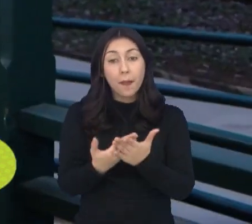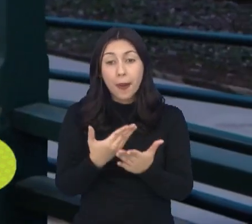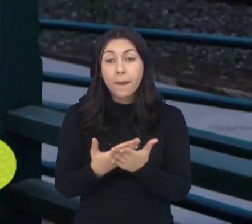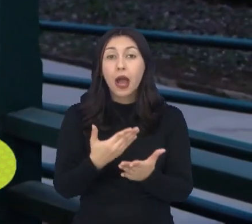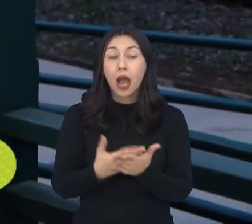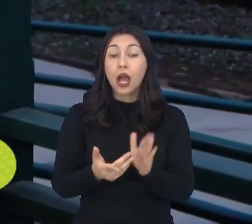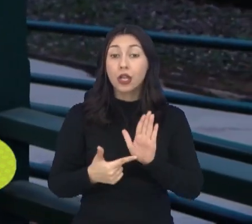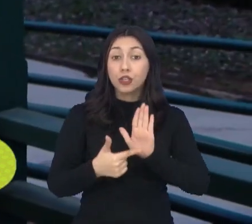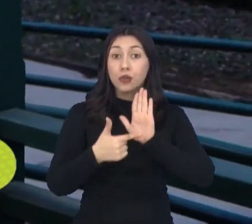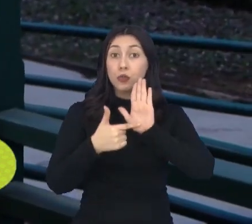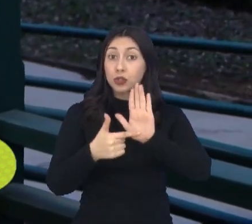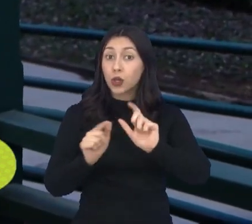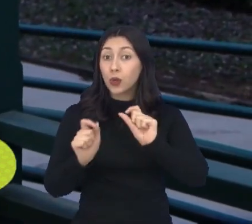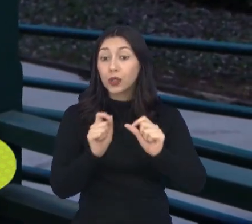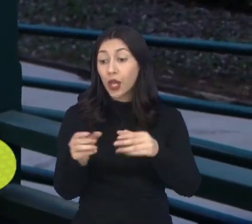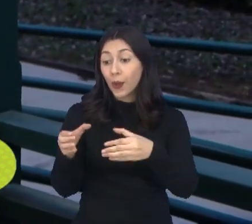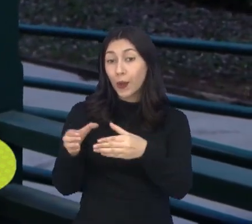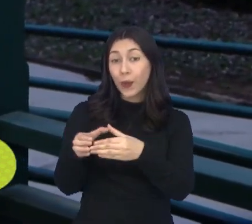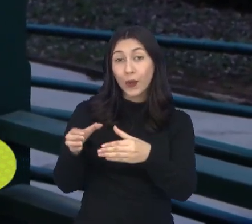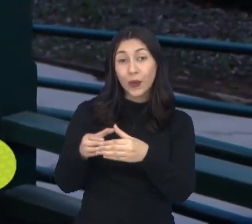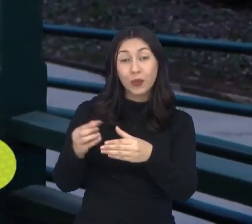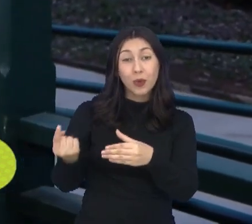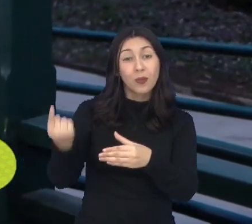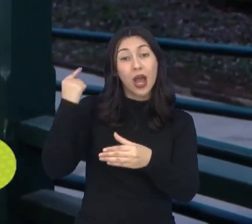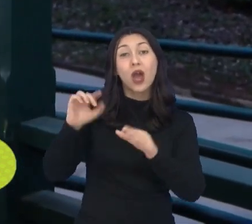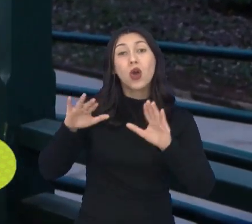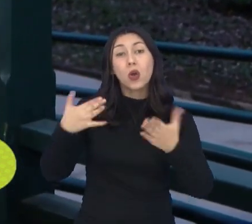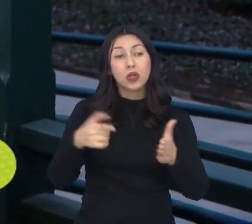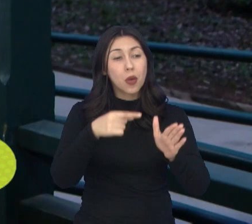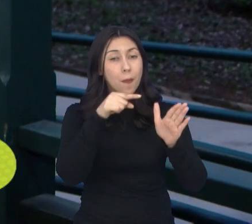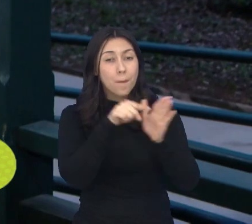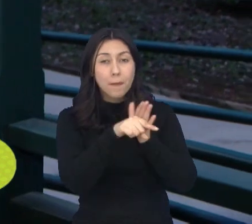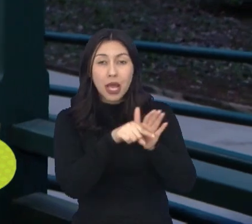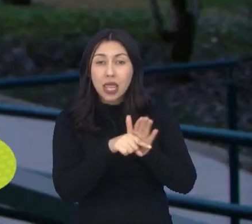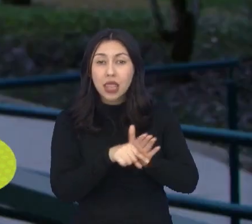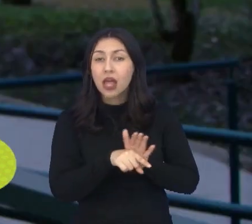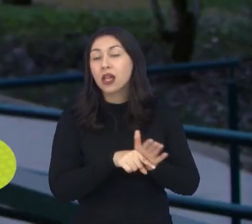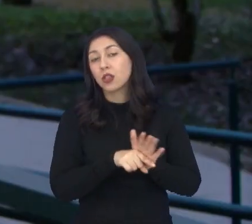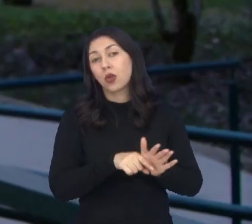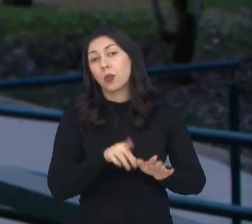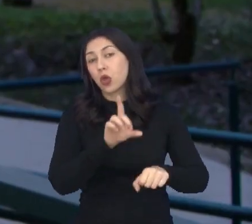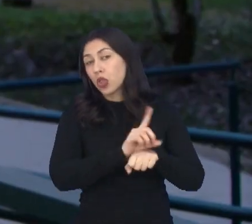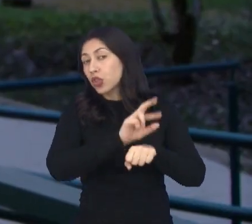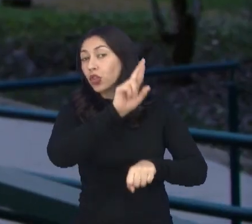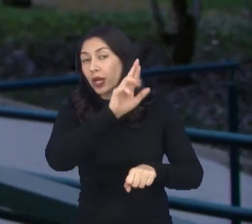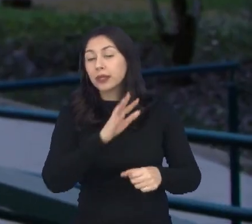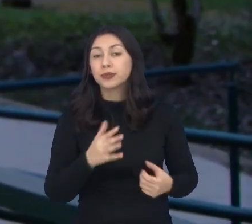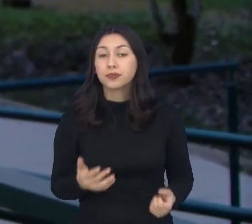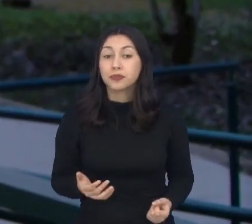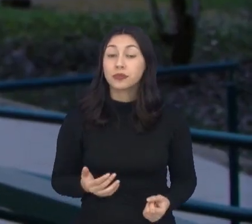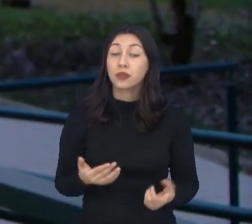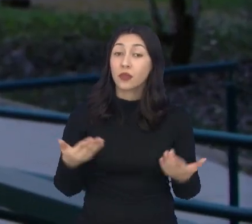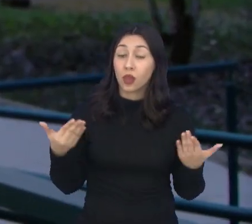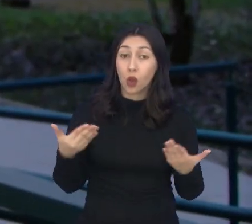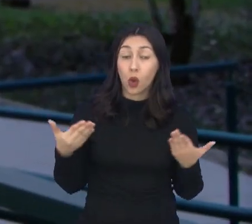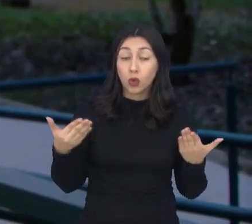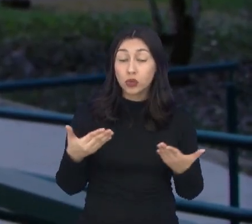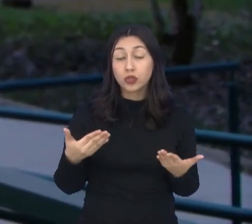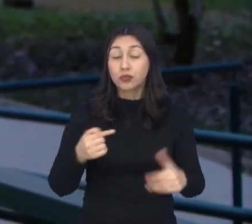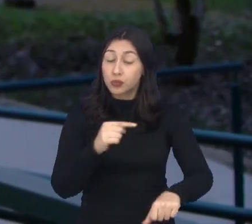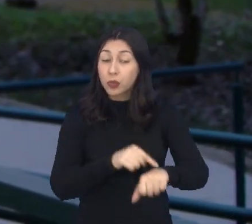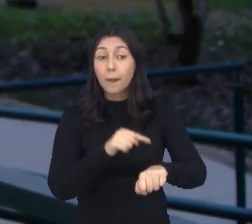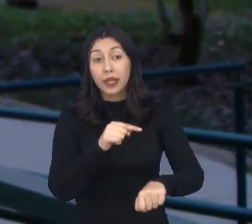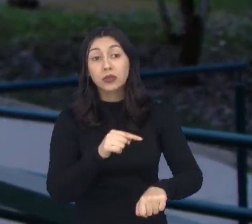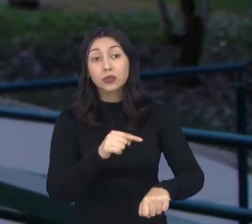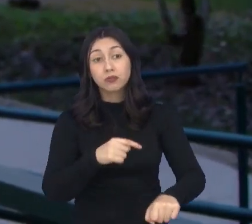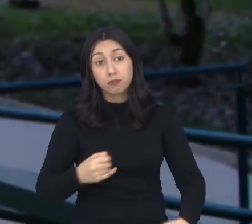que descobriu a existência do time durante a pesquisa para o trabalho de doutorado. Esse momento que a gente teve hoje aqui, ele é